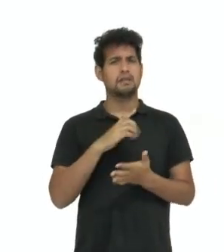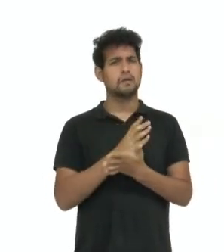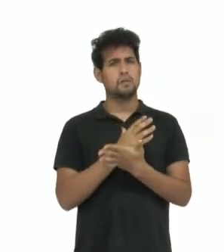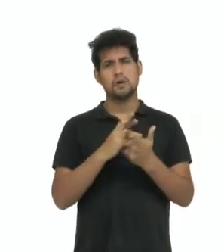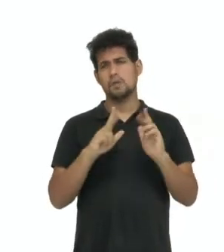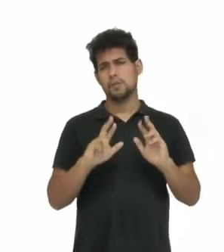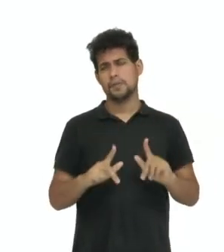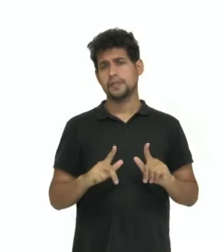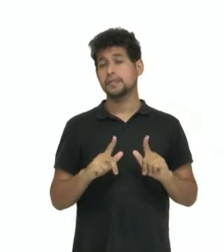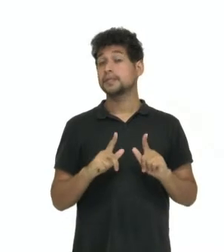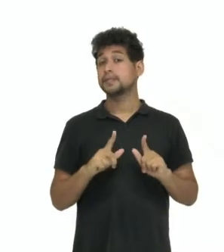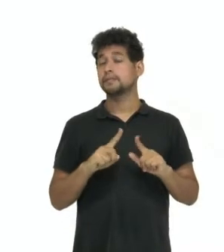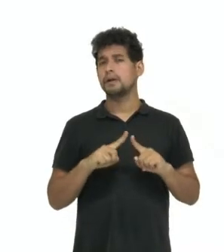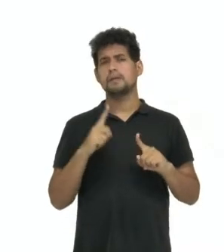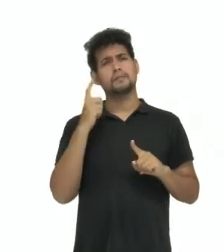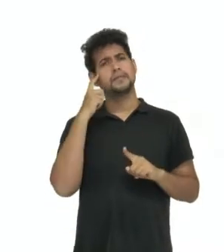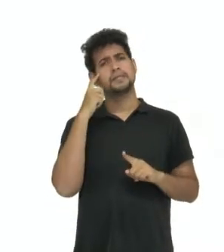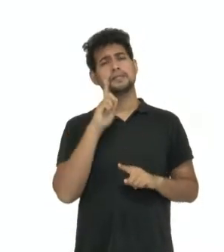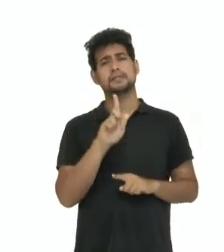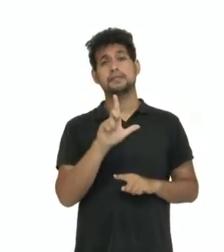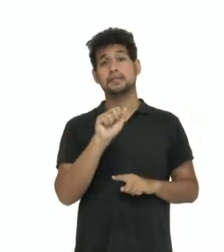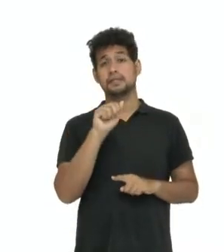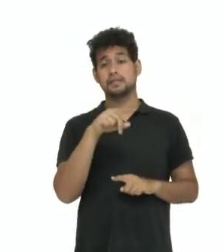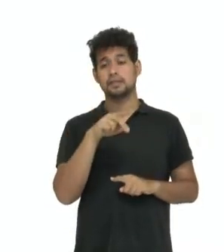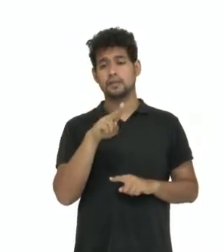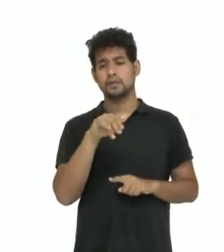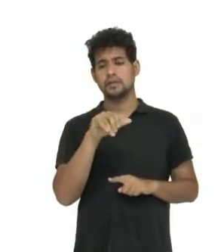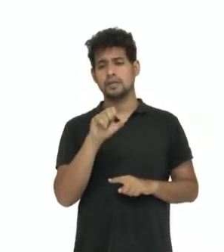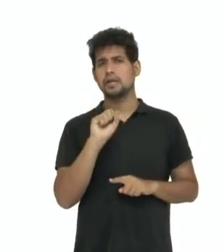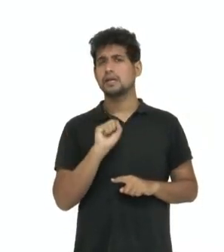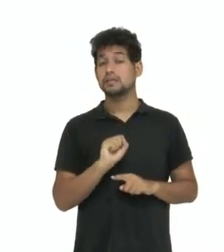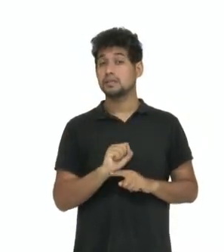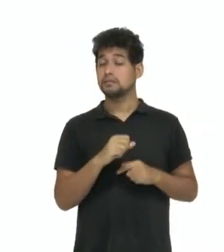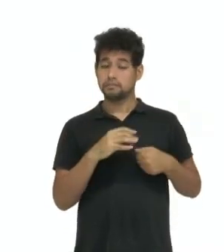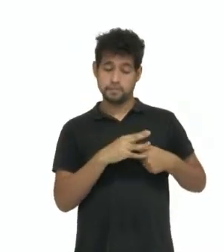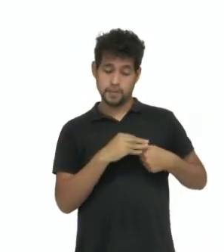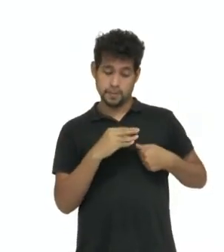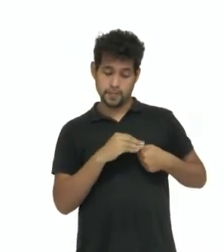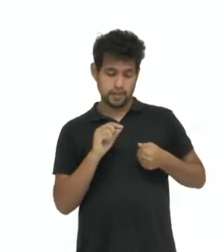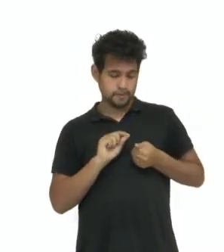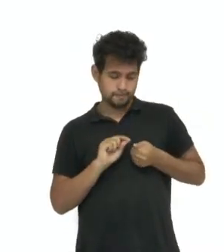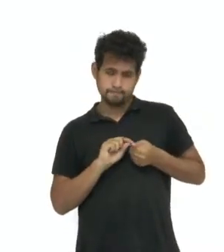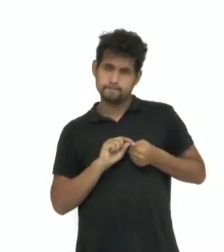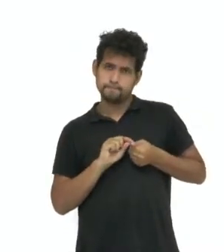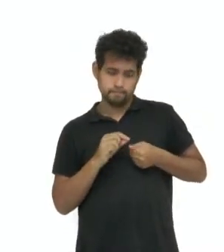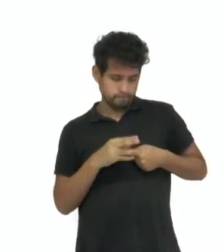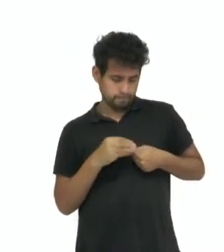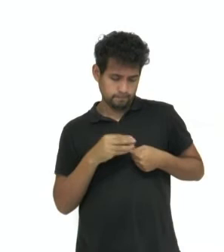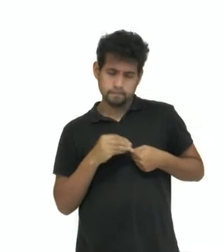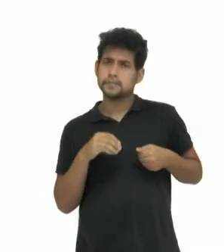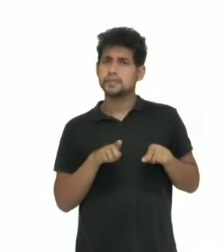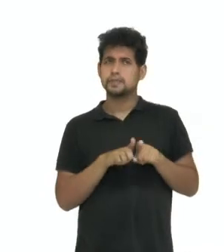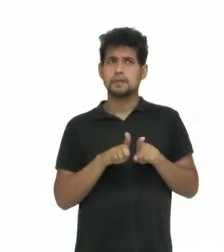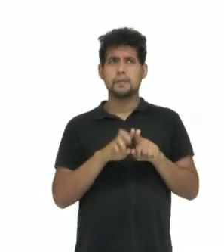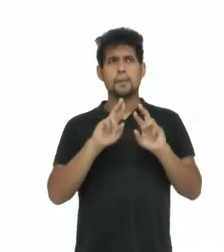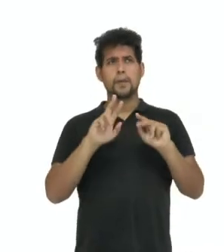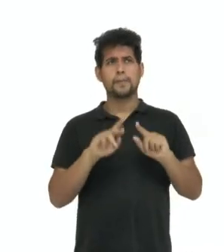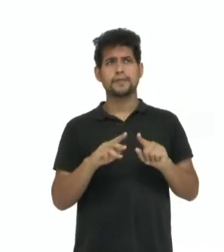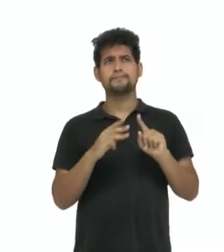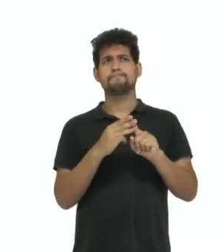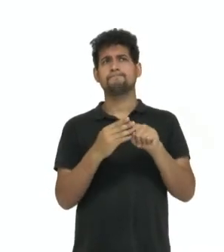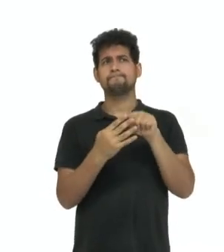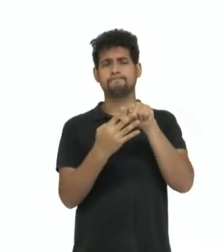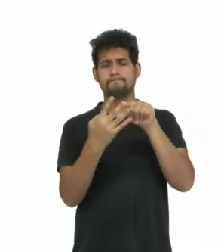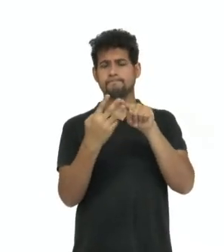substâncias. Considerando as glândulas sebáceas, mamárias e as glândulas sudoríparas. Quais